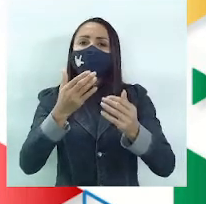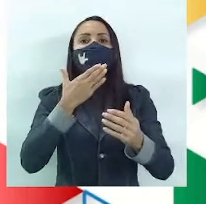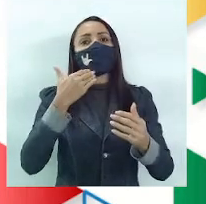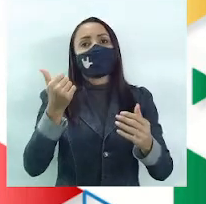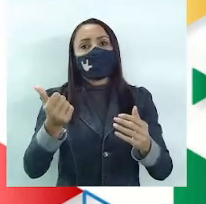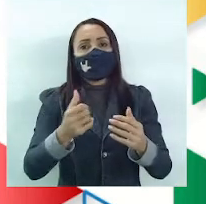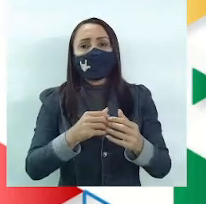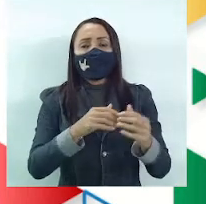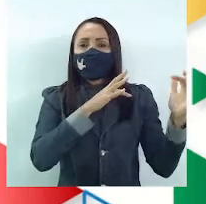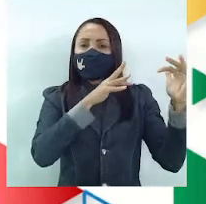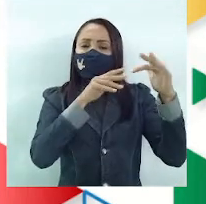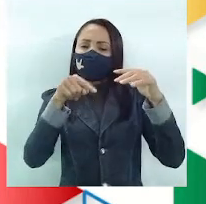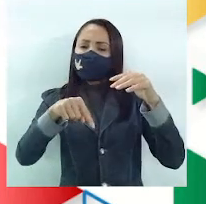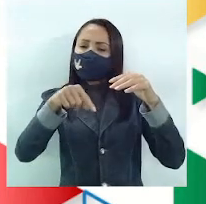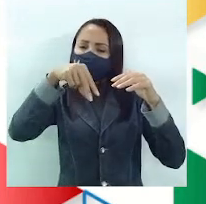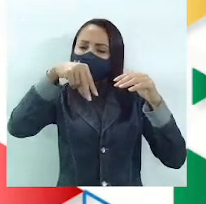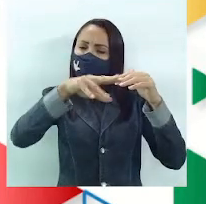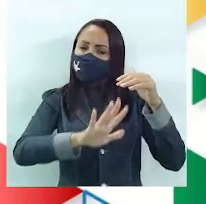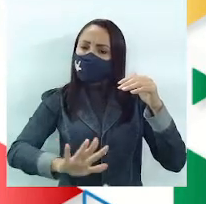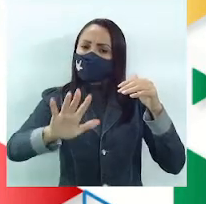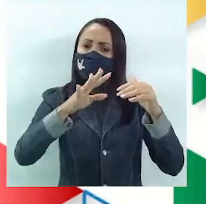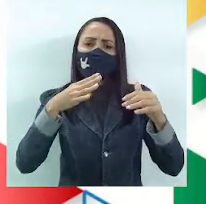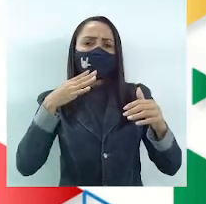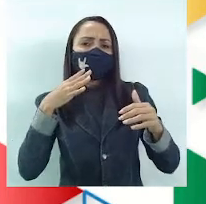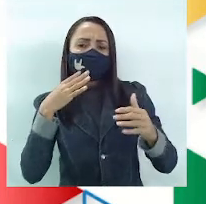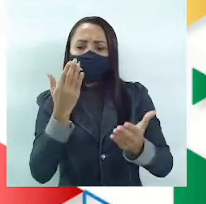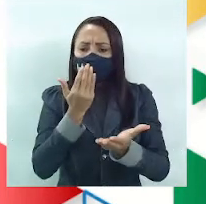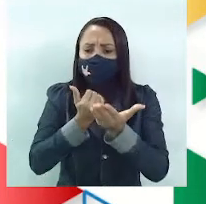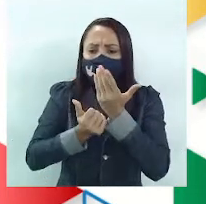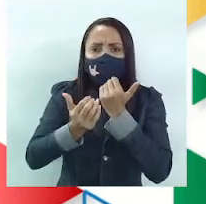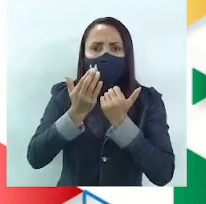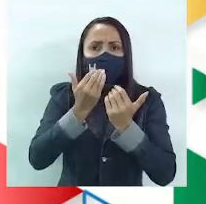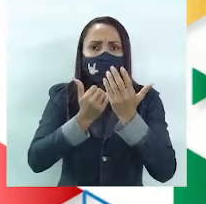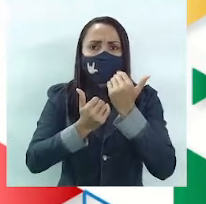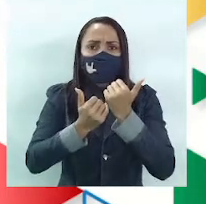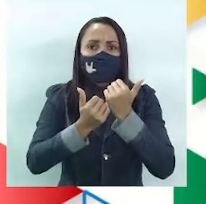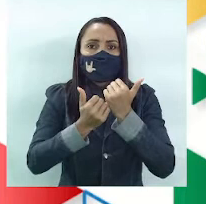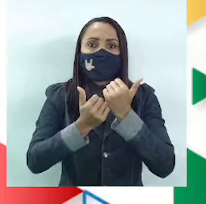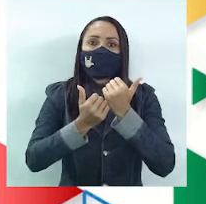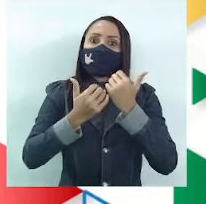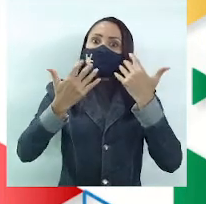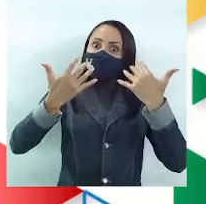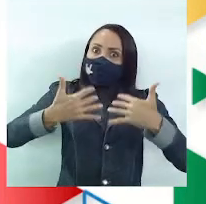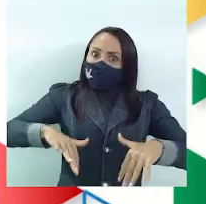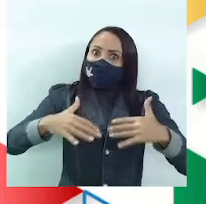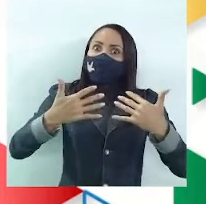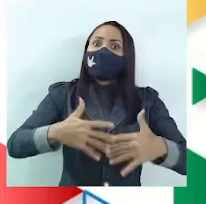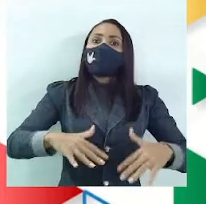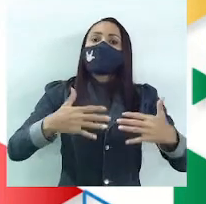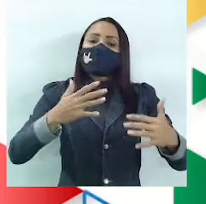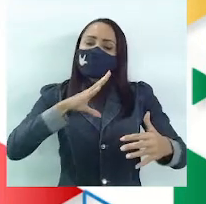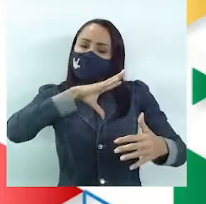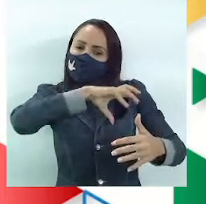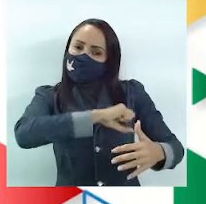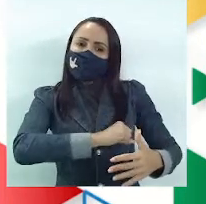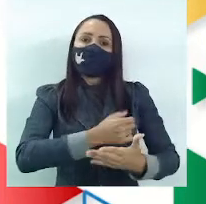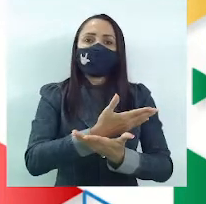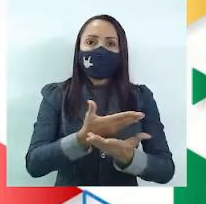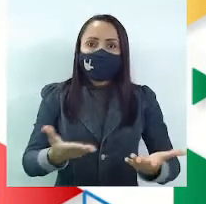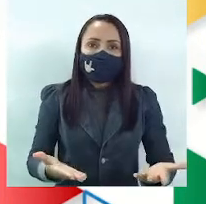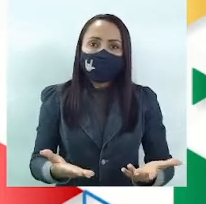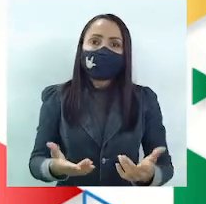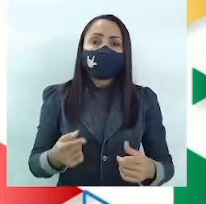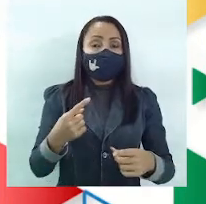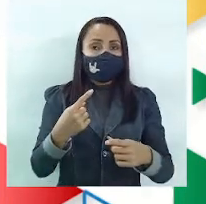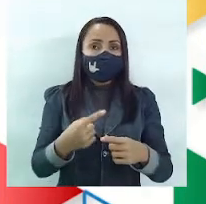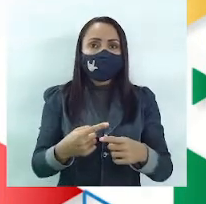ao Nordeste, que vêm aqui, que conhecem as nossas comidas, eles se apaixonam, porque o índice glicêmico é muito grande, né, de glicose.